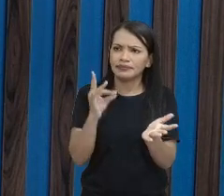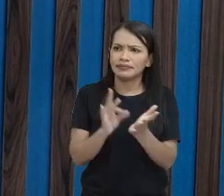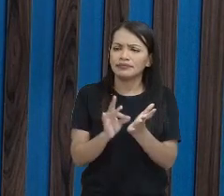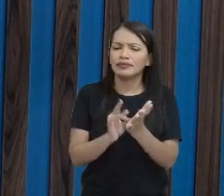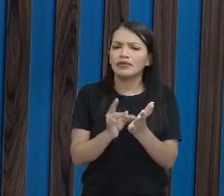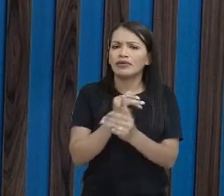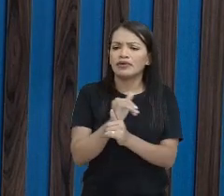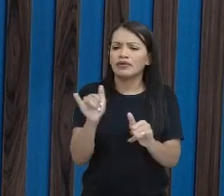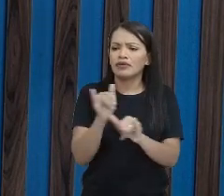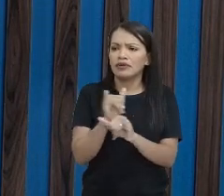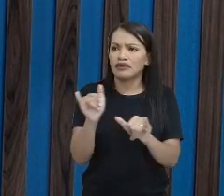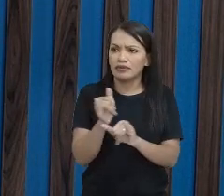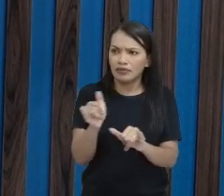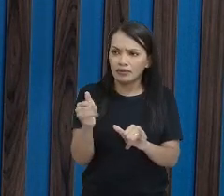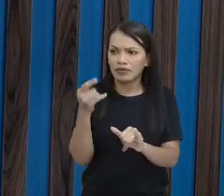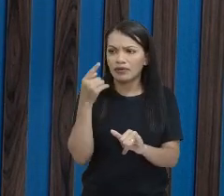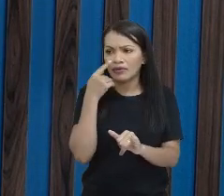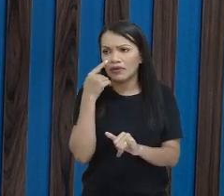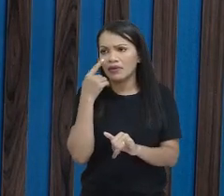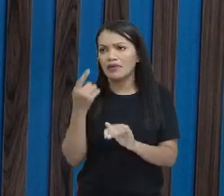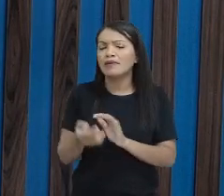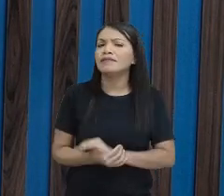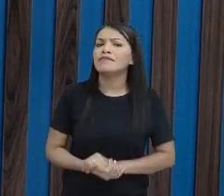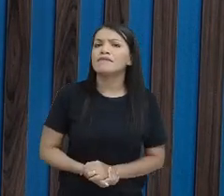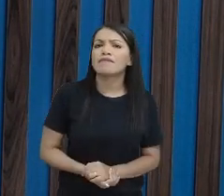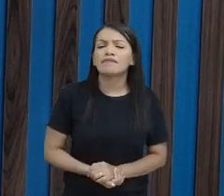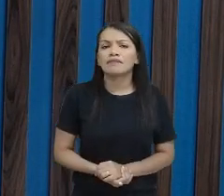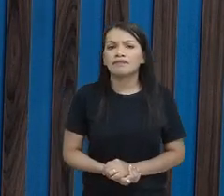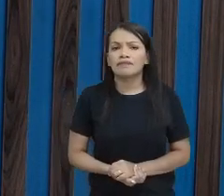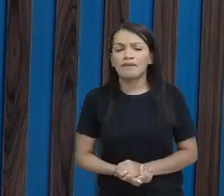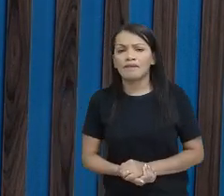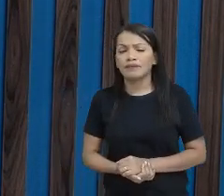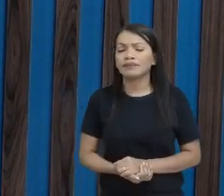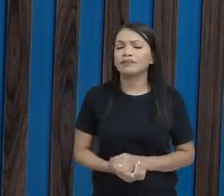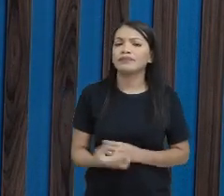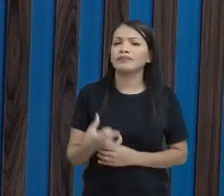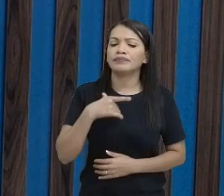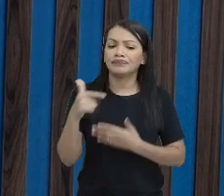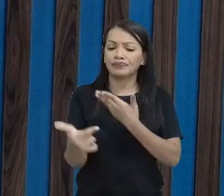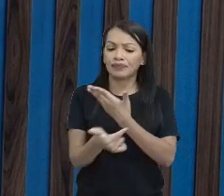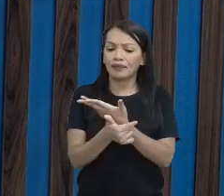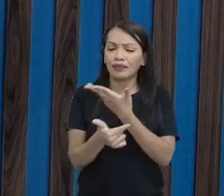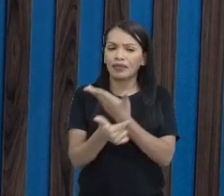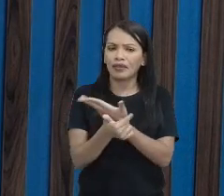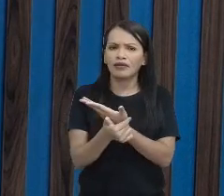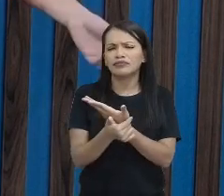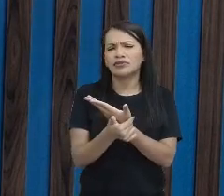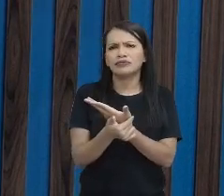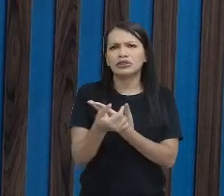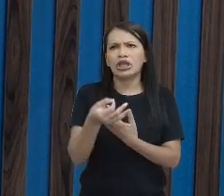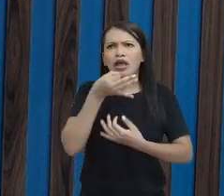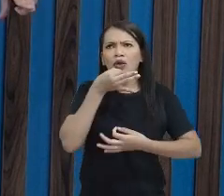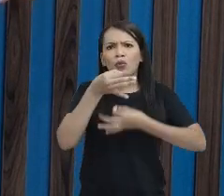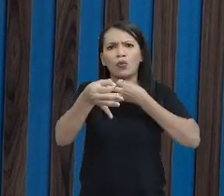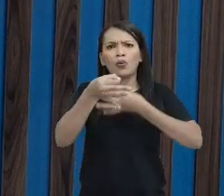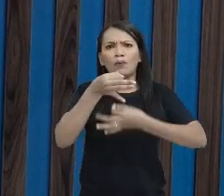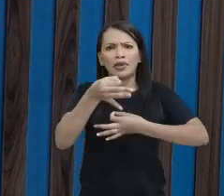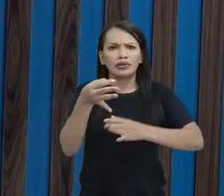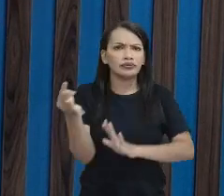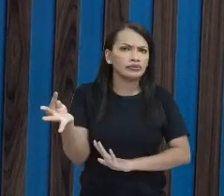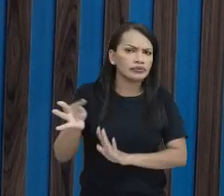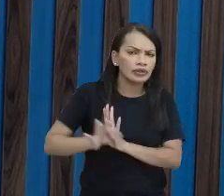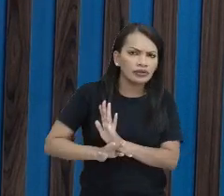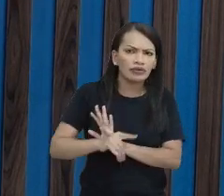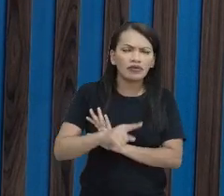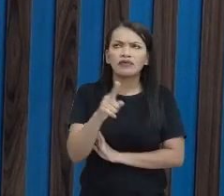as informações veiculadas e funciona como argumento de autoridade no texto. Então, quando você cita